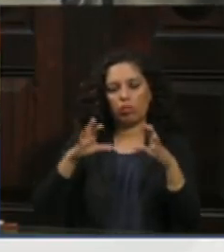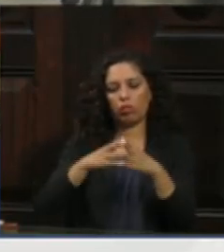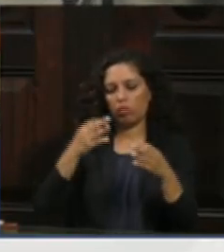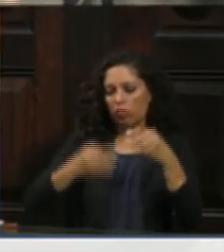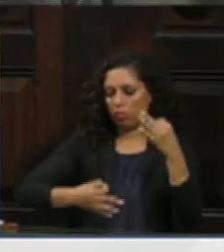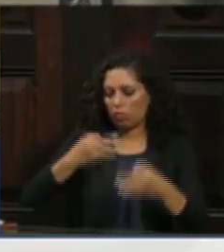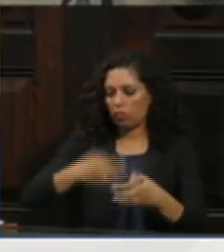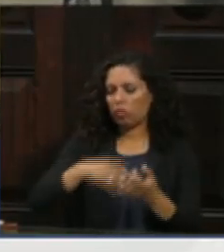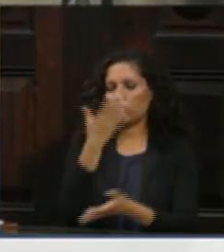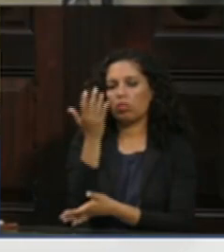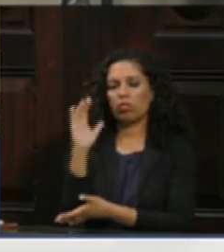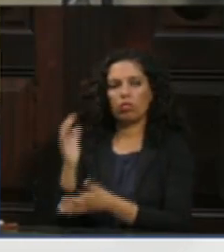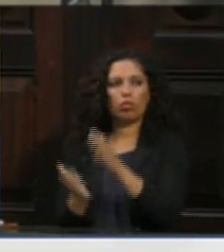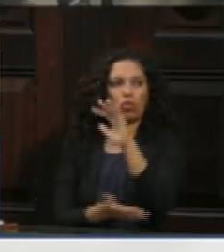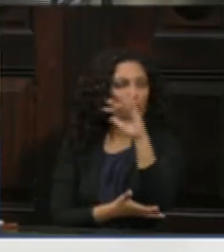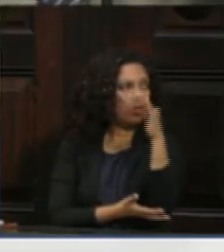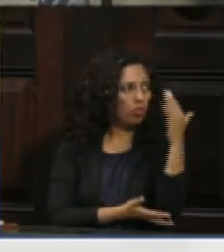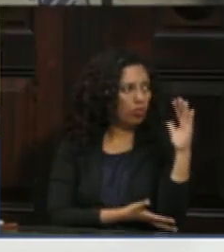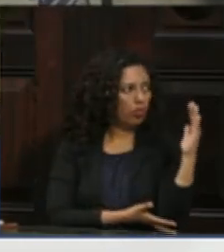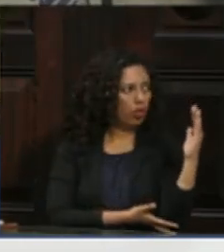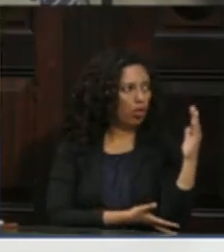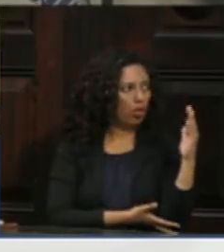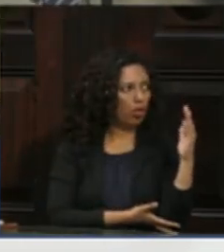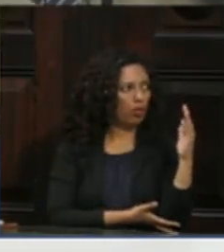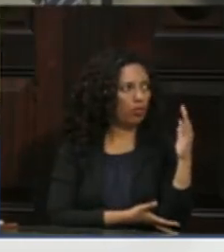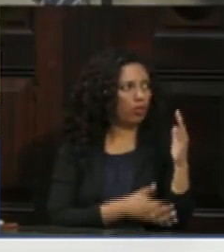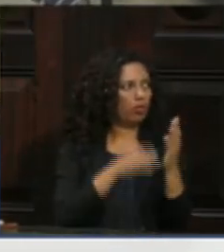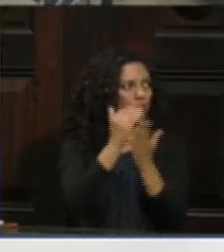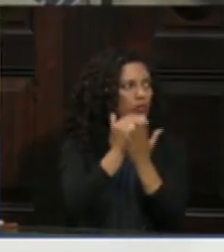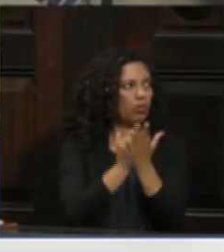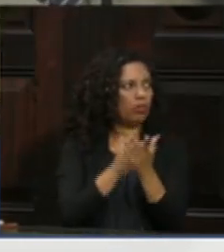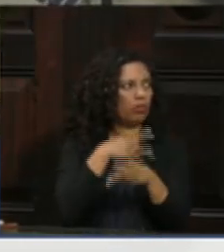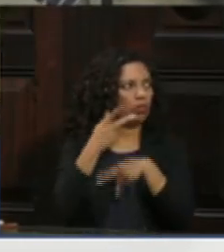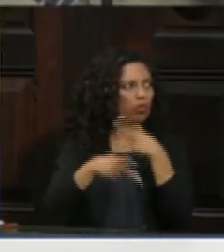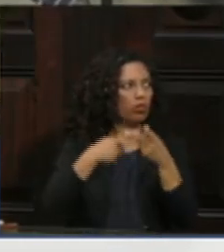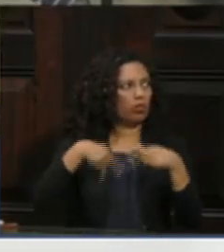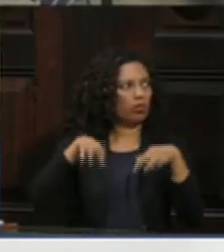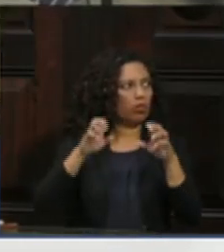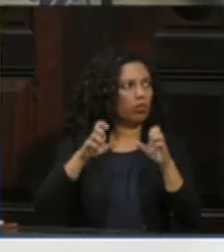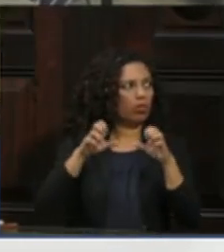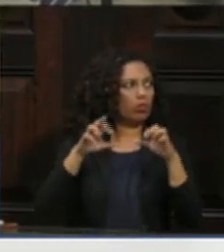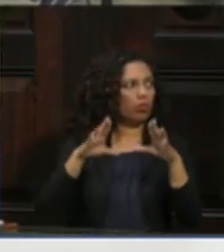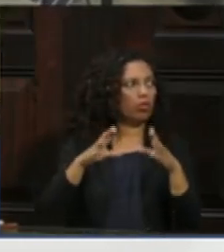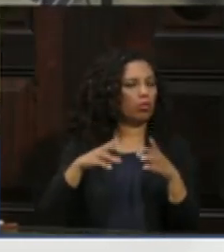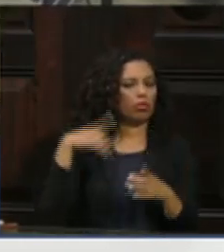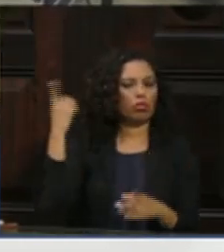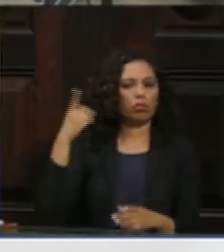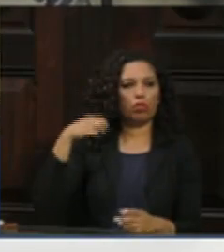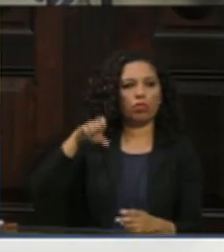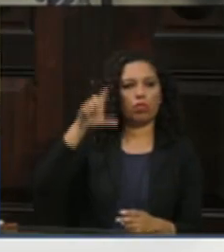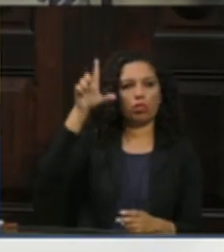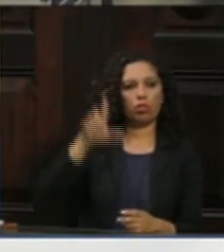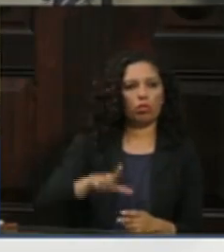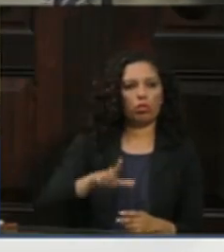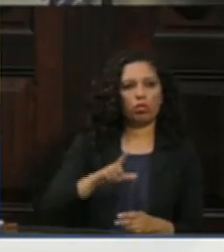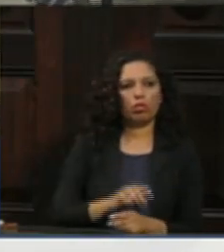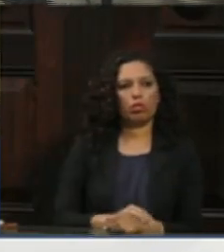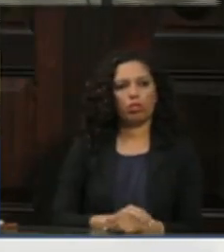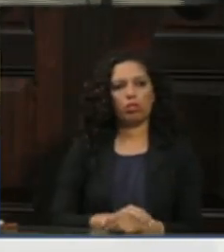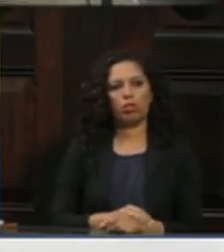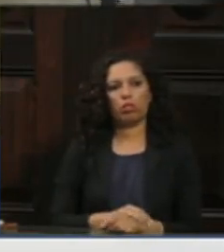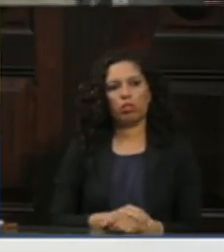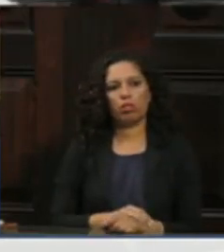Projeto de Lei 3873 de 2018, de autoria do deputado André Corrêa, que altera as leis 4.247, de 16 de dezembro de 2003 e 5.234,